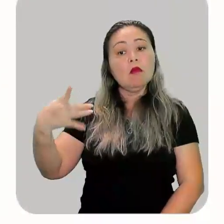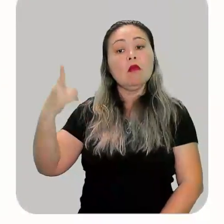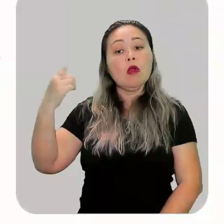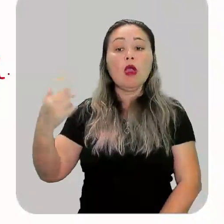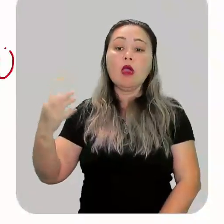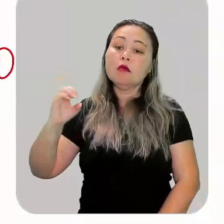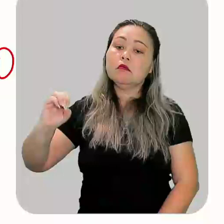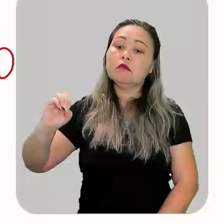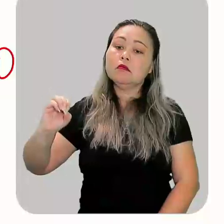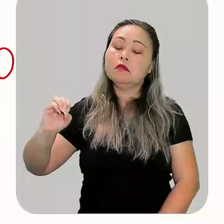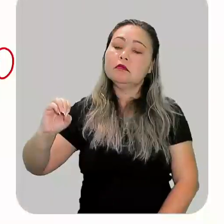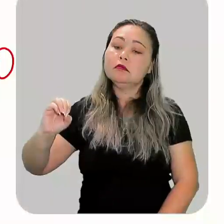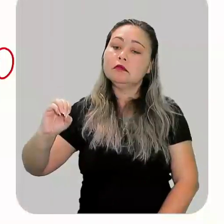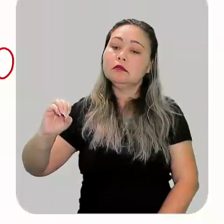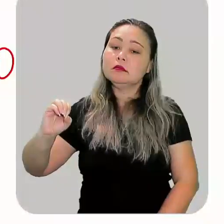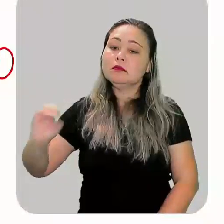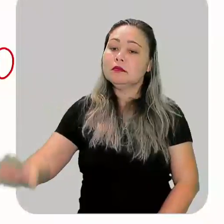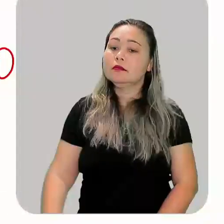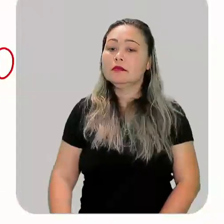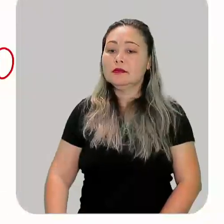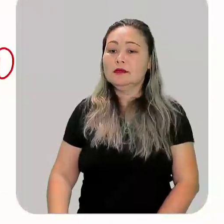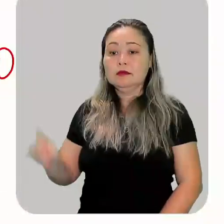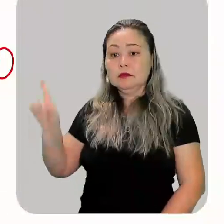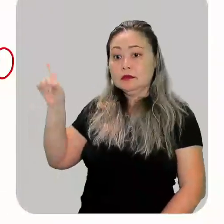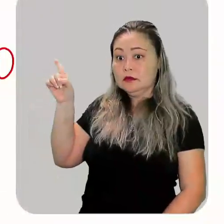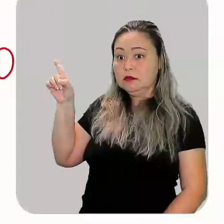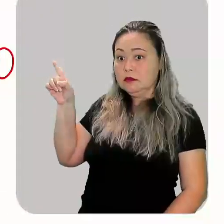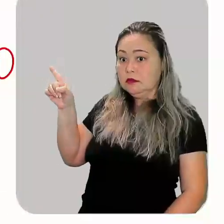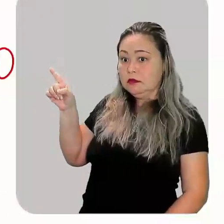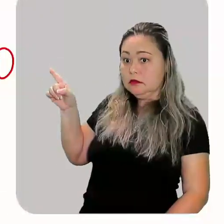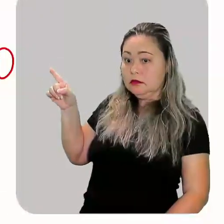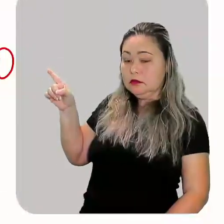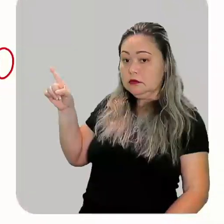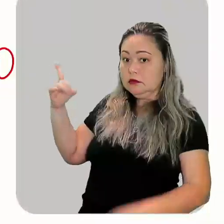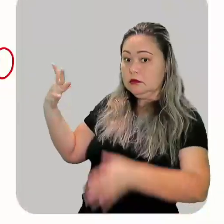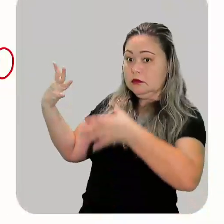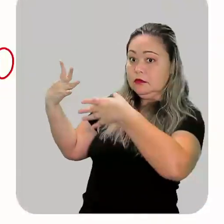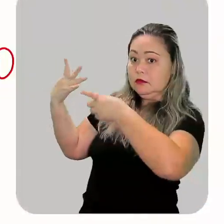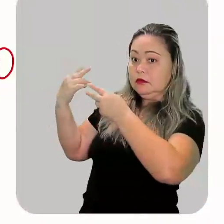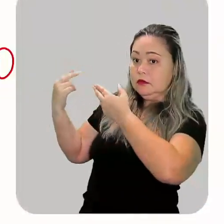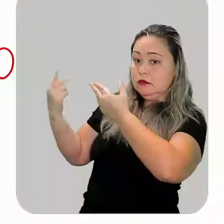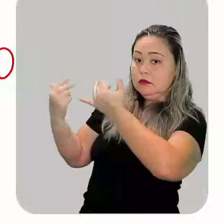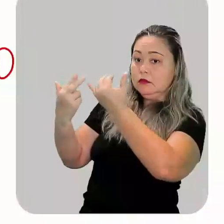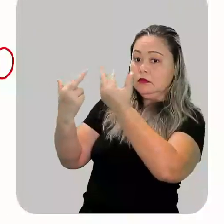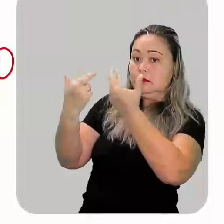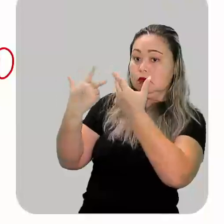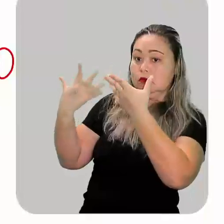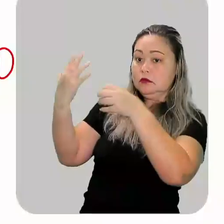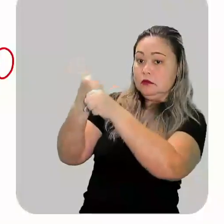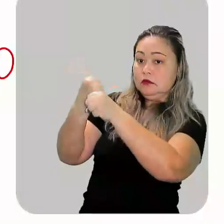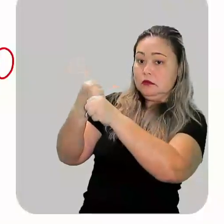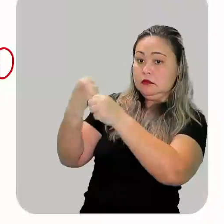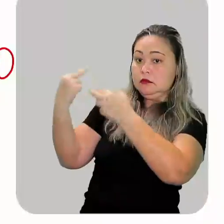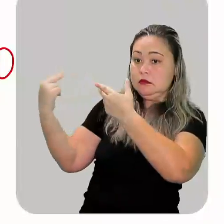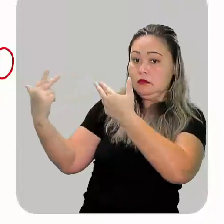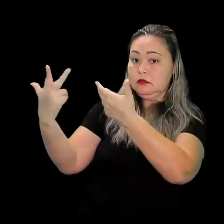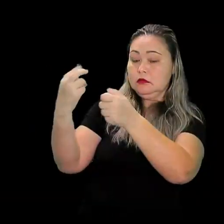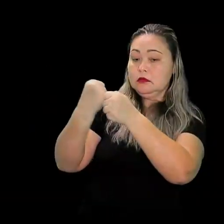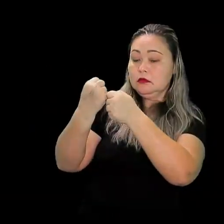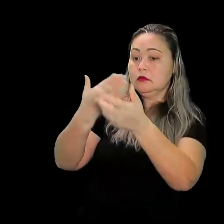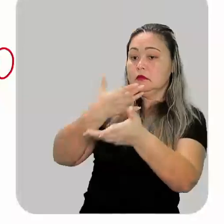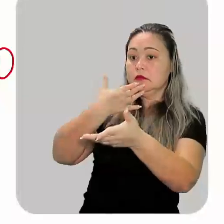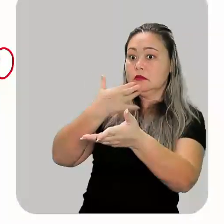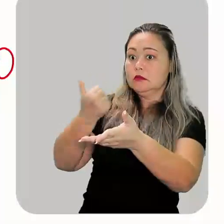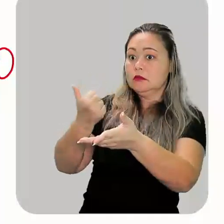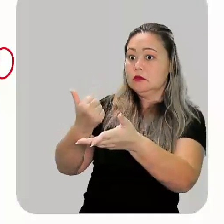ser a igual a 0. Vamos só chegar agora juntando os termos semelhantes, né? Semelhantes, a gente pode